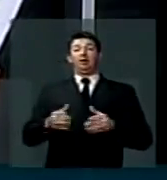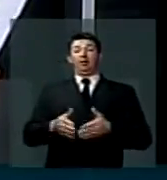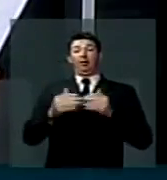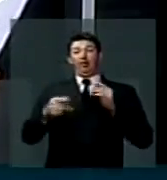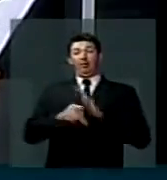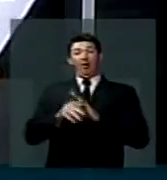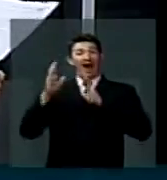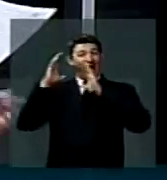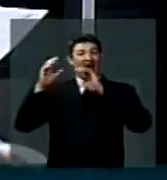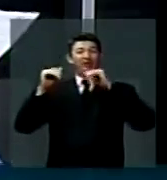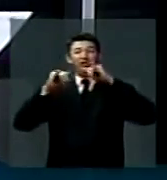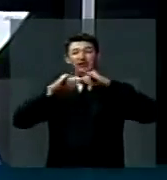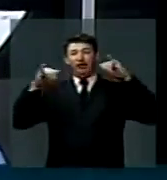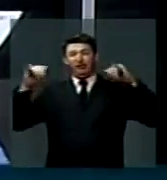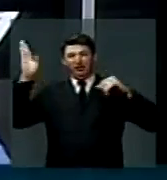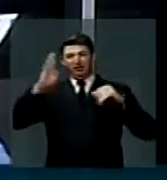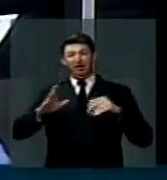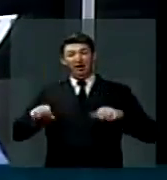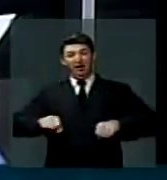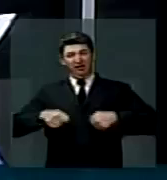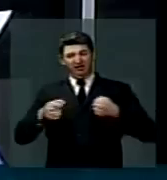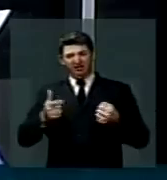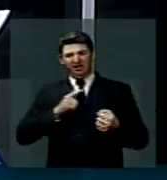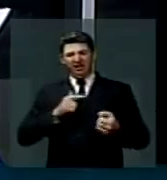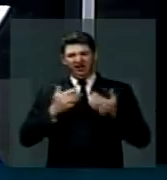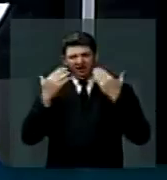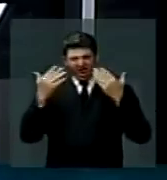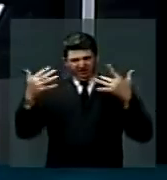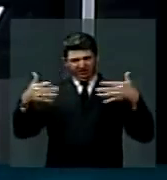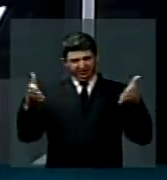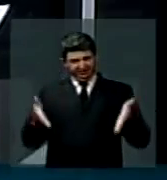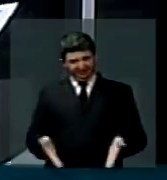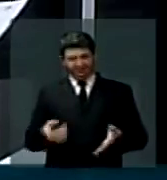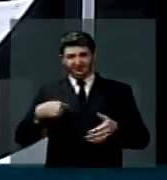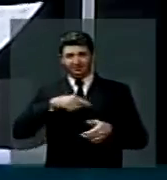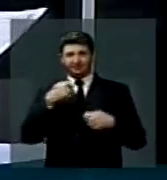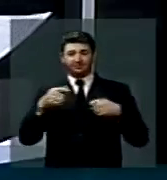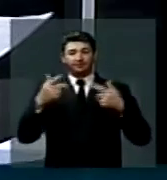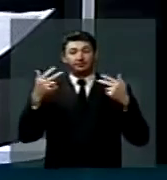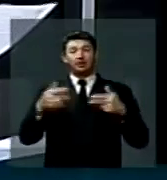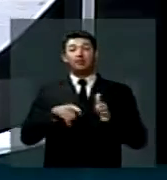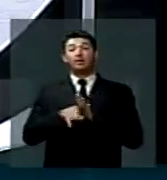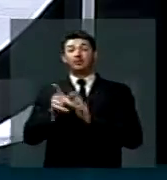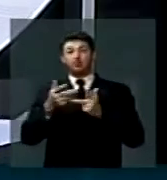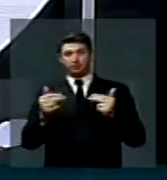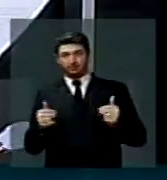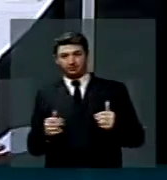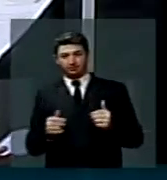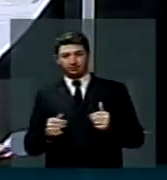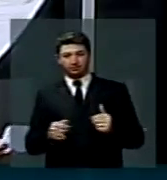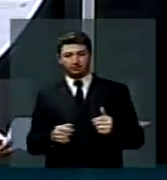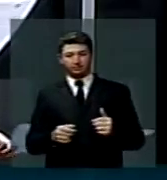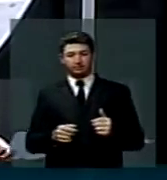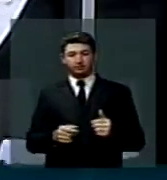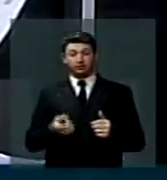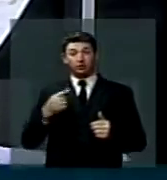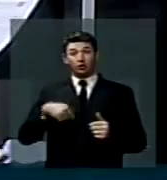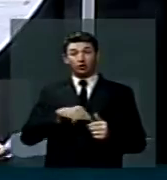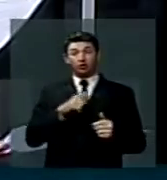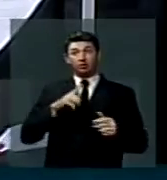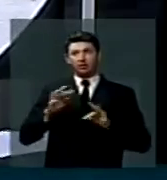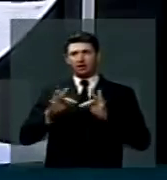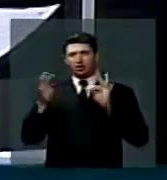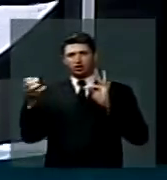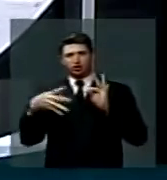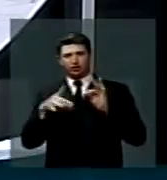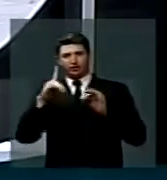radiodifusão brasileiro. Diante do exposto, cabe aqui, então, colocarmos o seguinte questionamento: estamos diante da nova